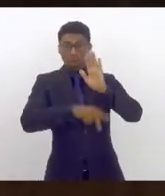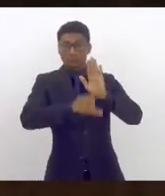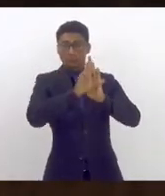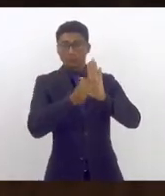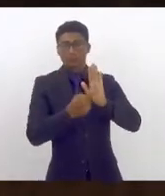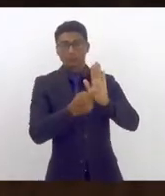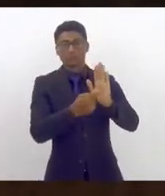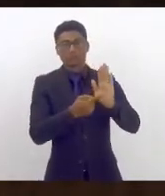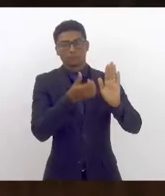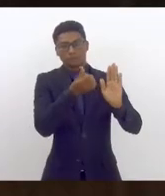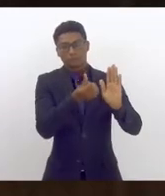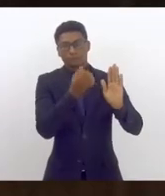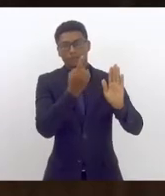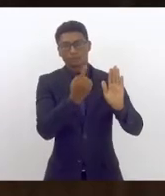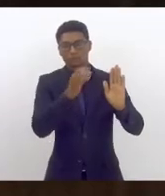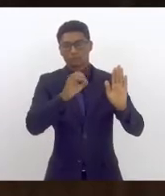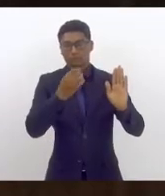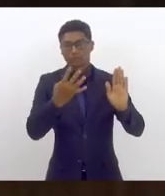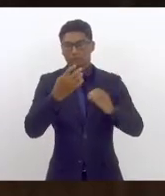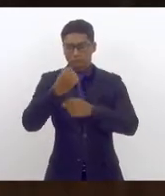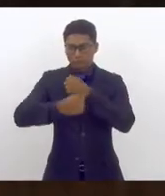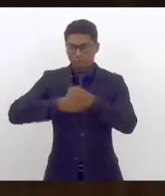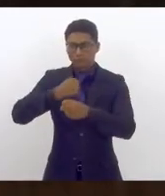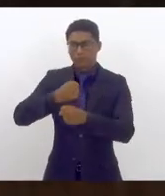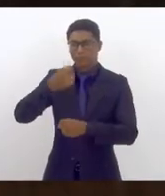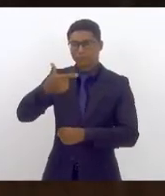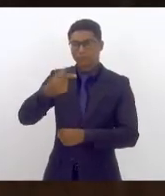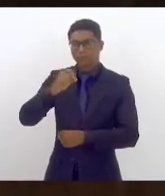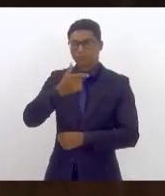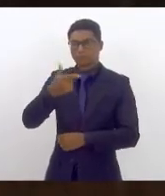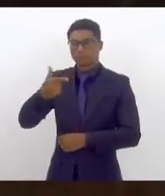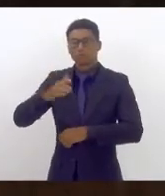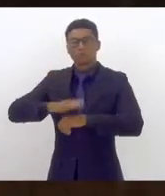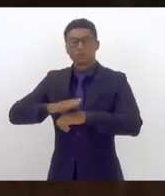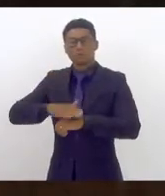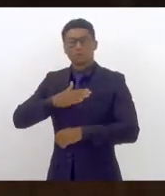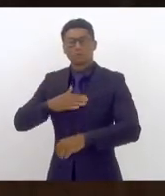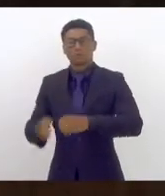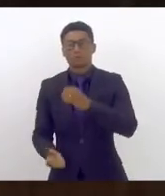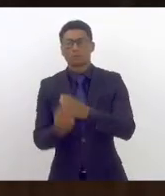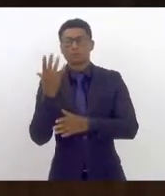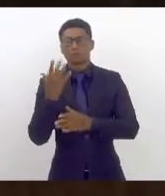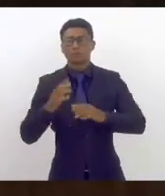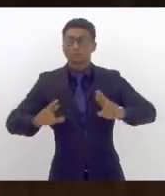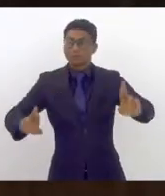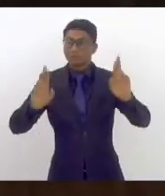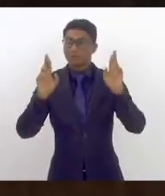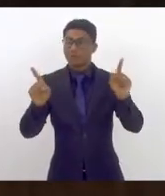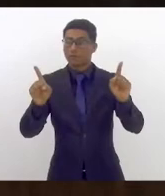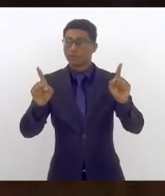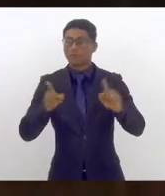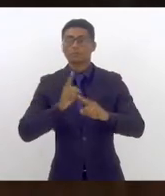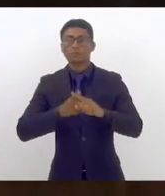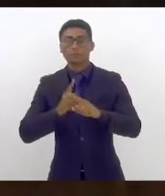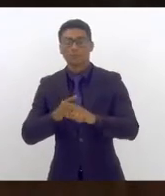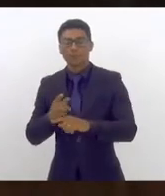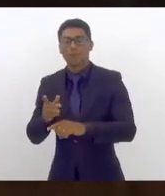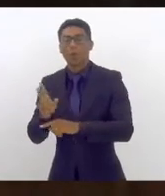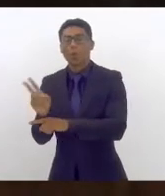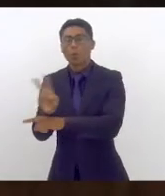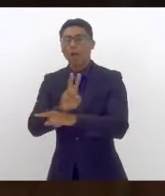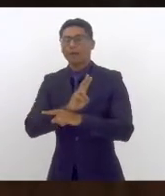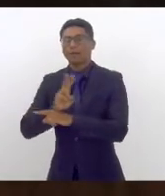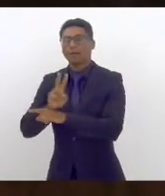o 6104 de 22 que é de minha autoria é diferente a guarda subsidiada ela